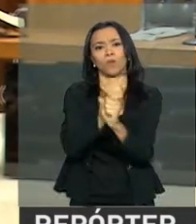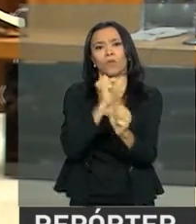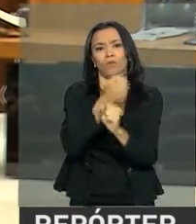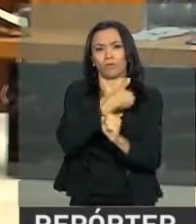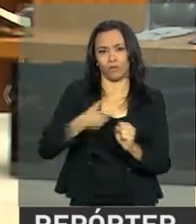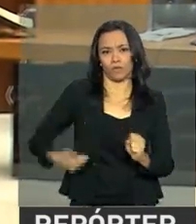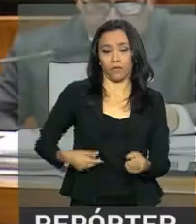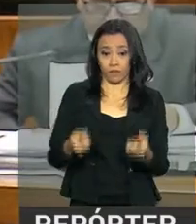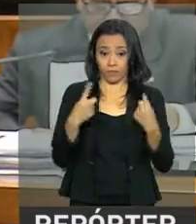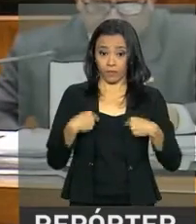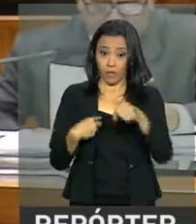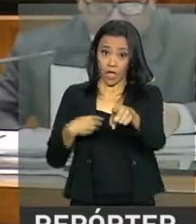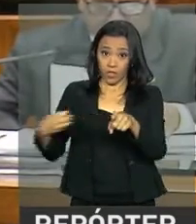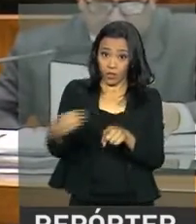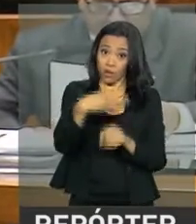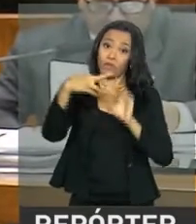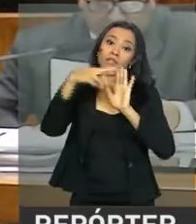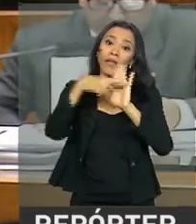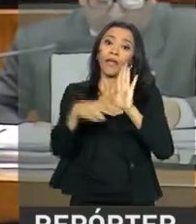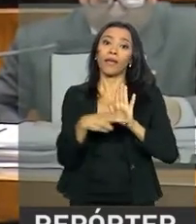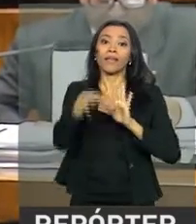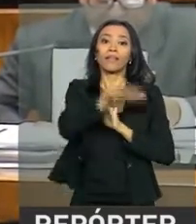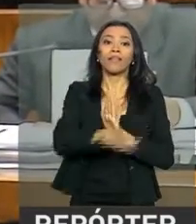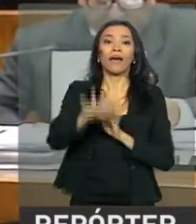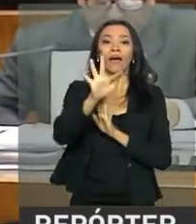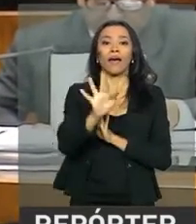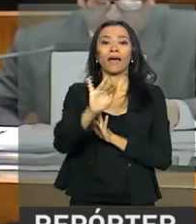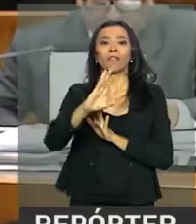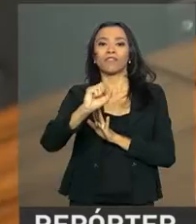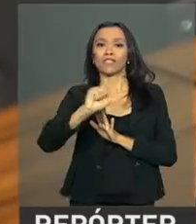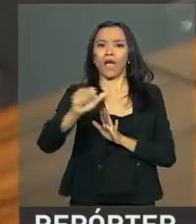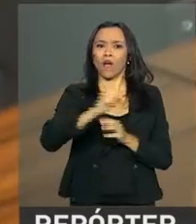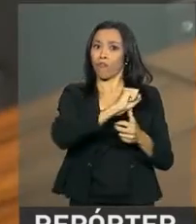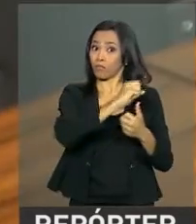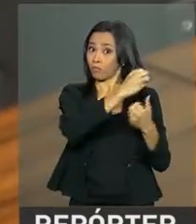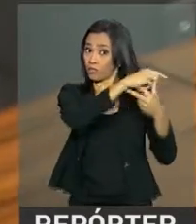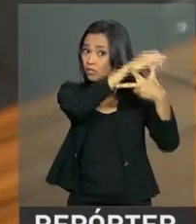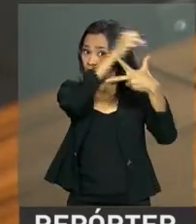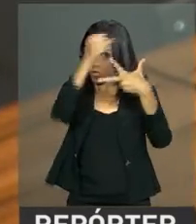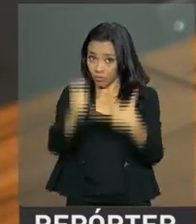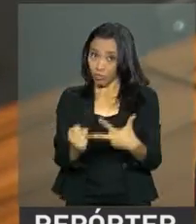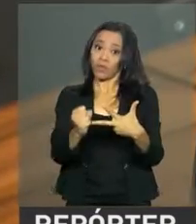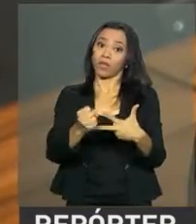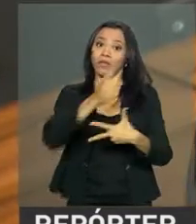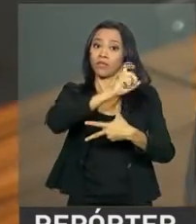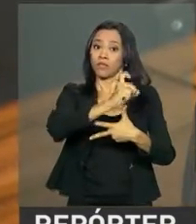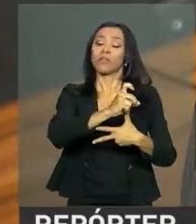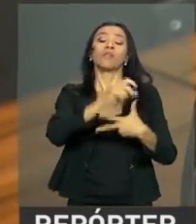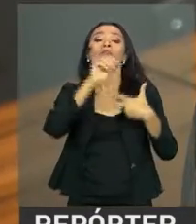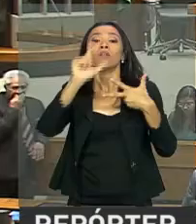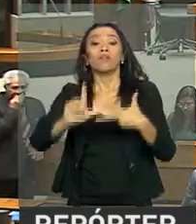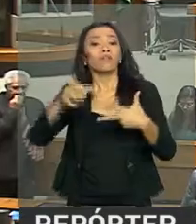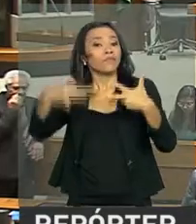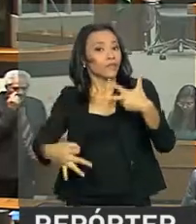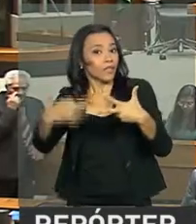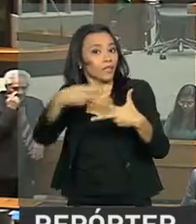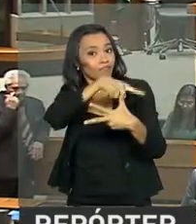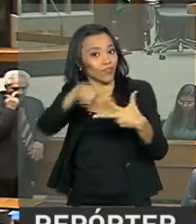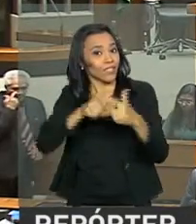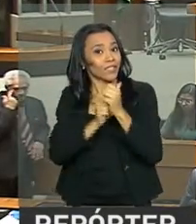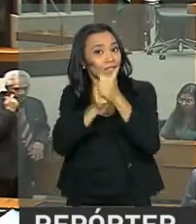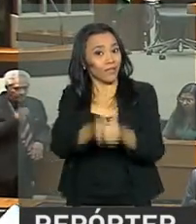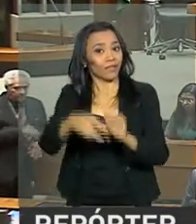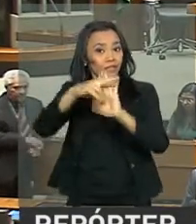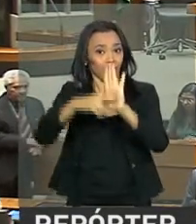novo regime fiscal vai durar 20 anos e vale para os três poderes: executivo, legislativo e judiciário. O relator